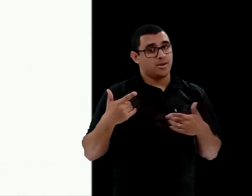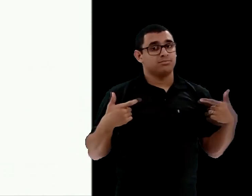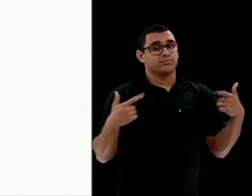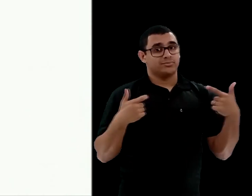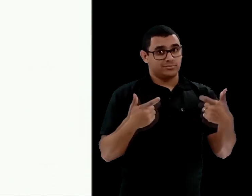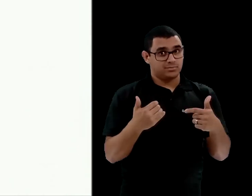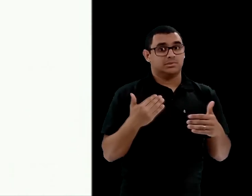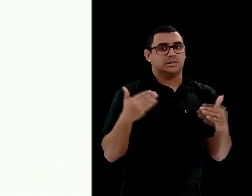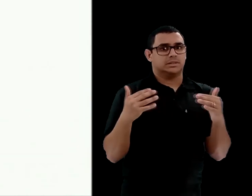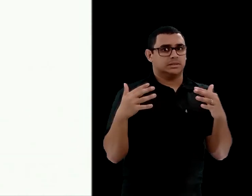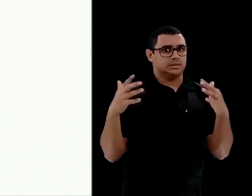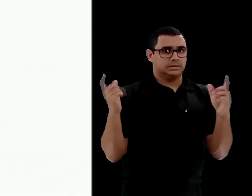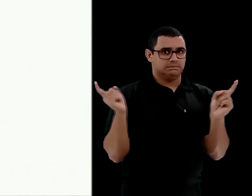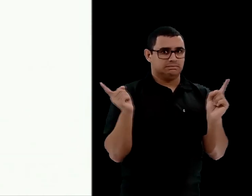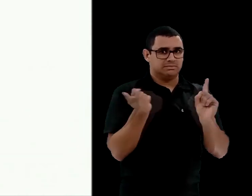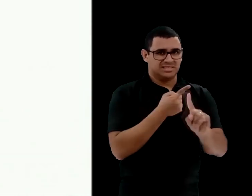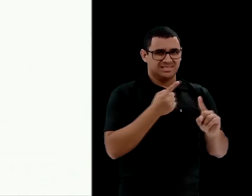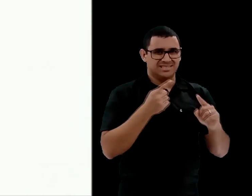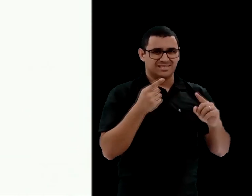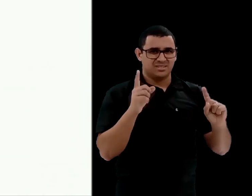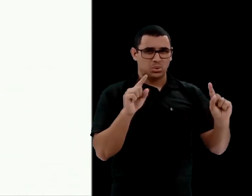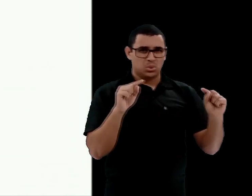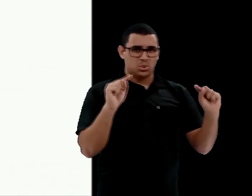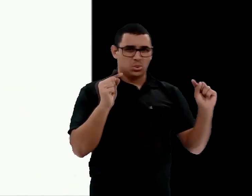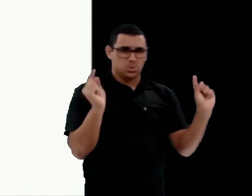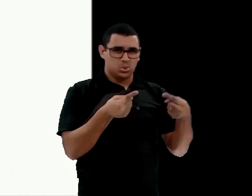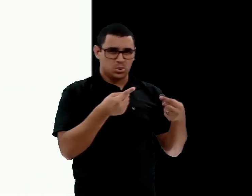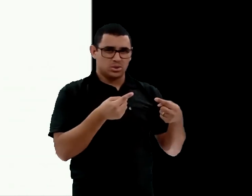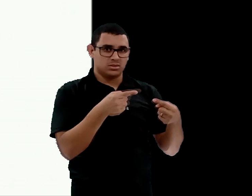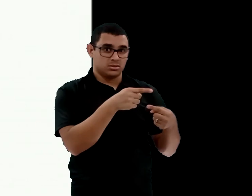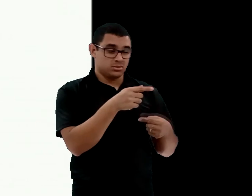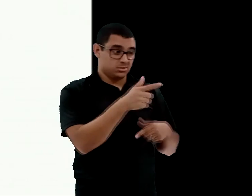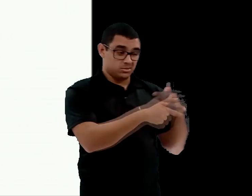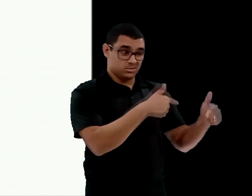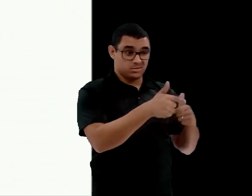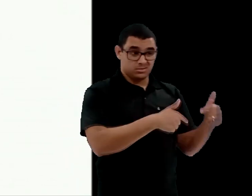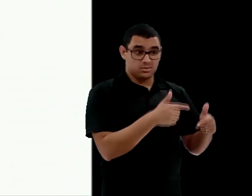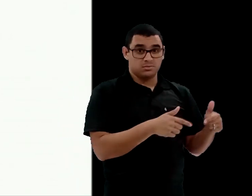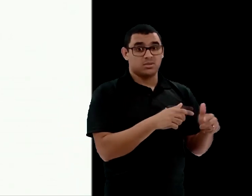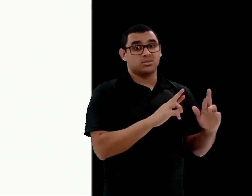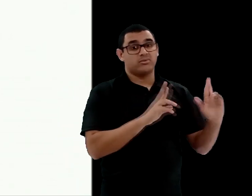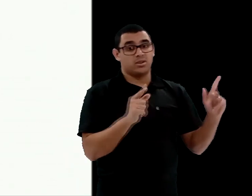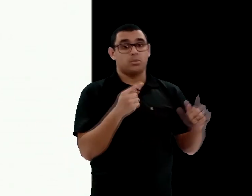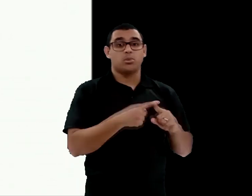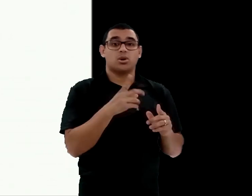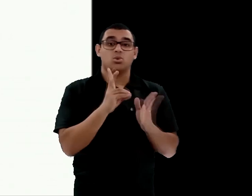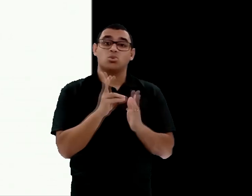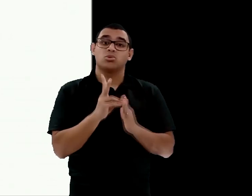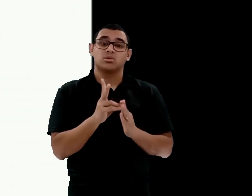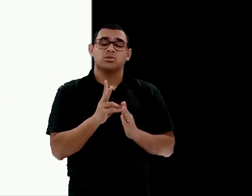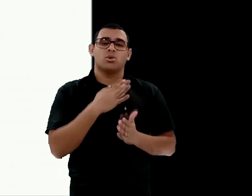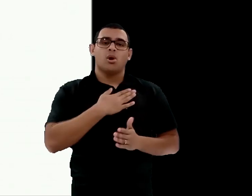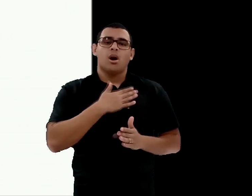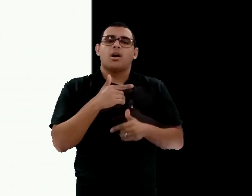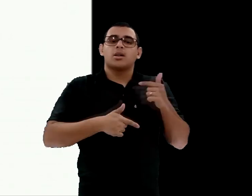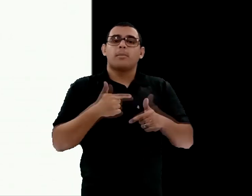dos conflitos, dos choques, né? Esses povos indígenas que tinham uma tradição de trabalho diferente,